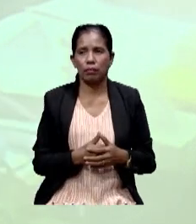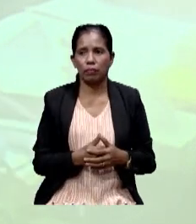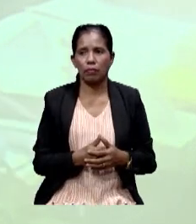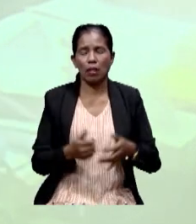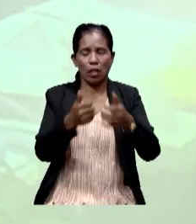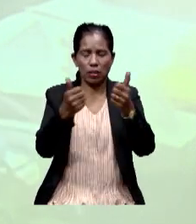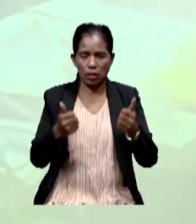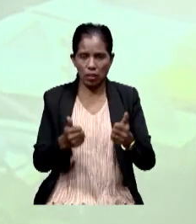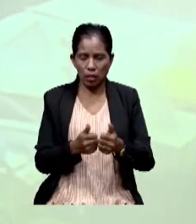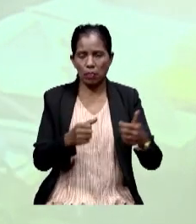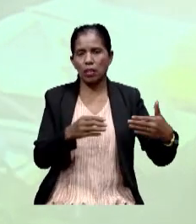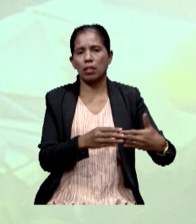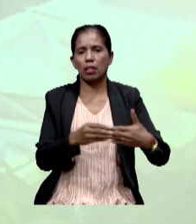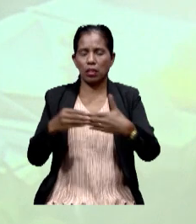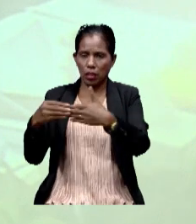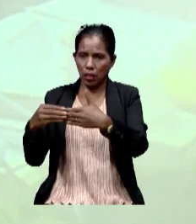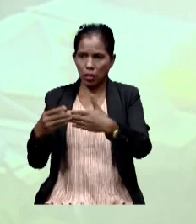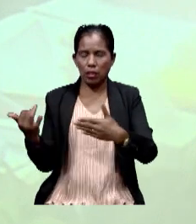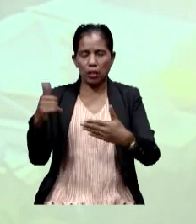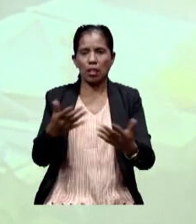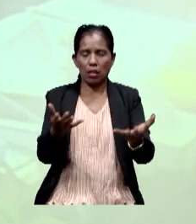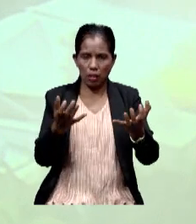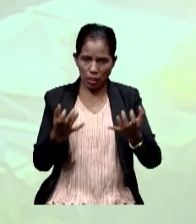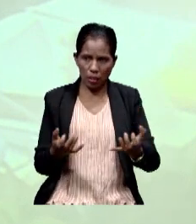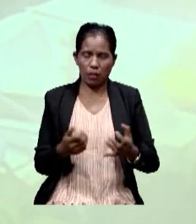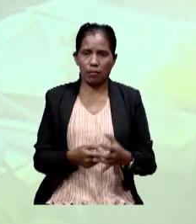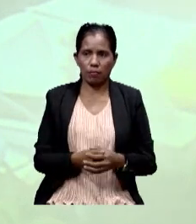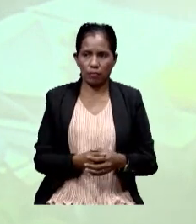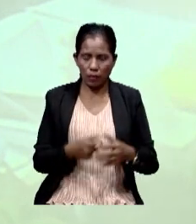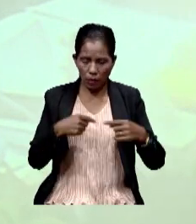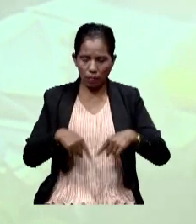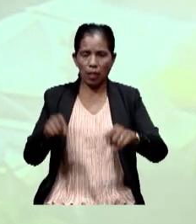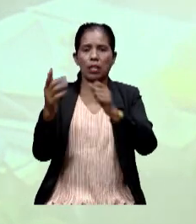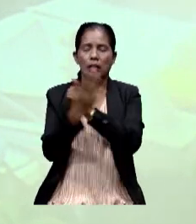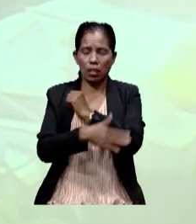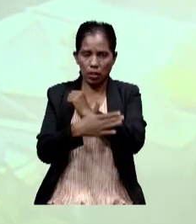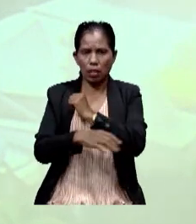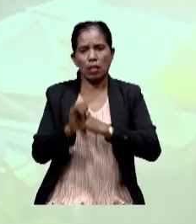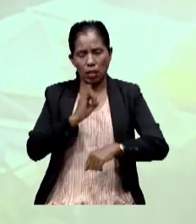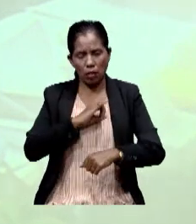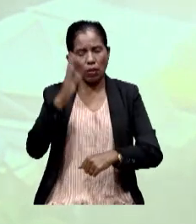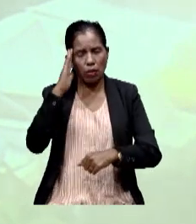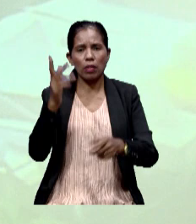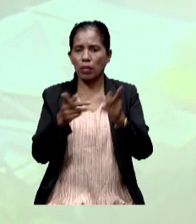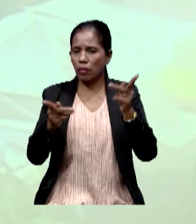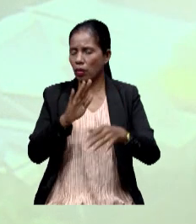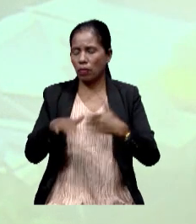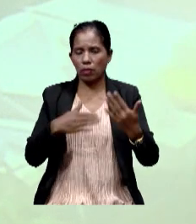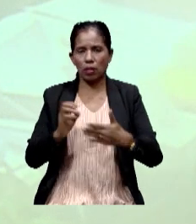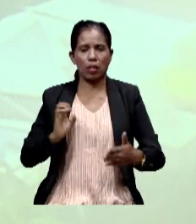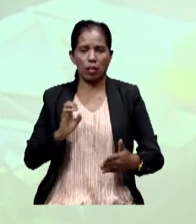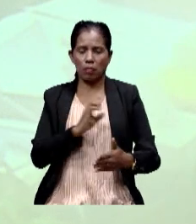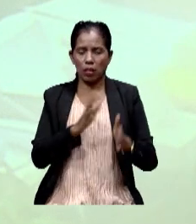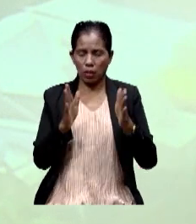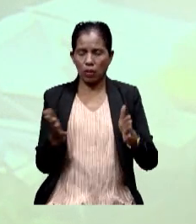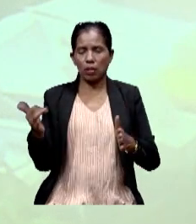balu ne be ko organiza ga o sira ne iniciativa rasika ne be ba iha liur ne anuin iha fati no todo itane embaixador sira iha ne